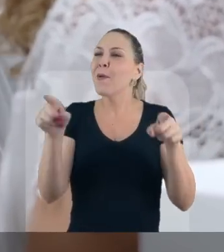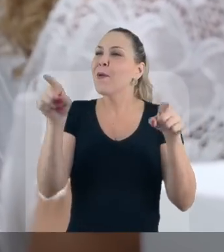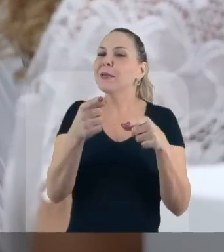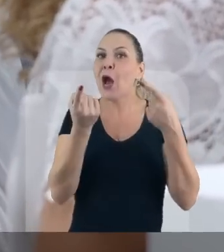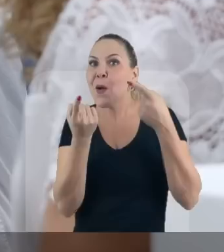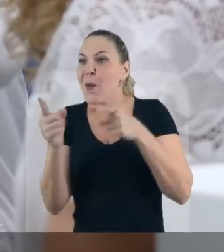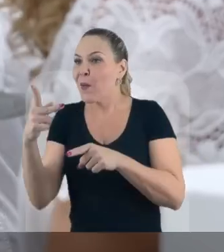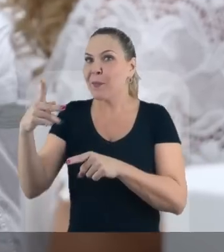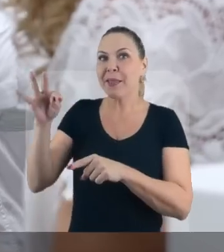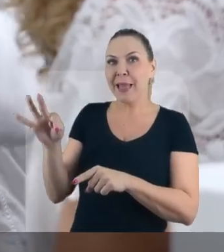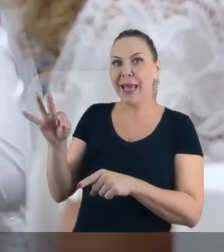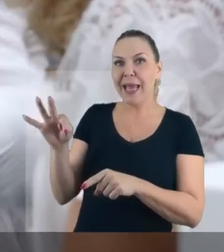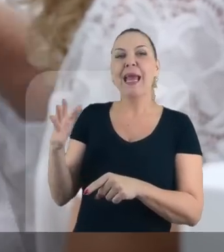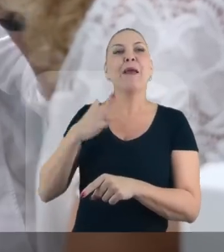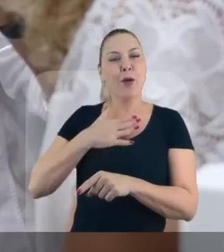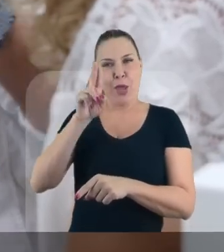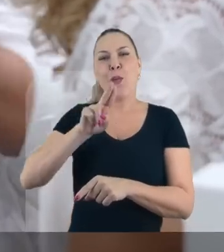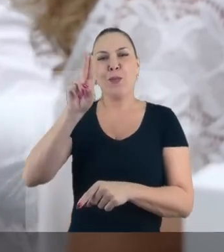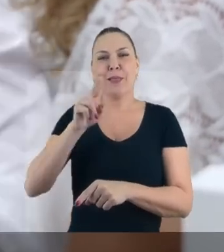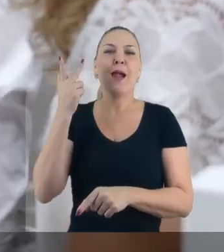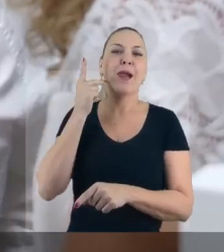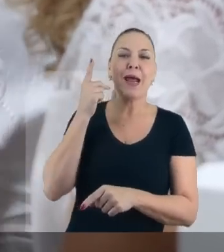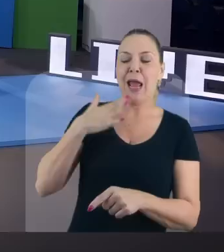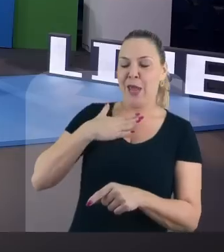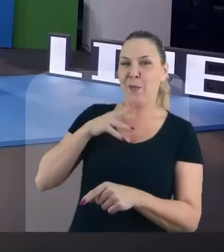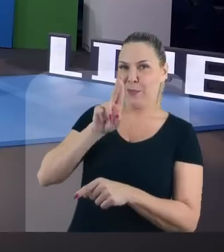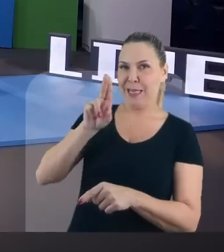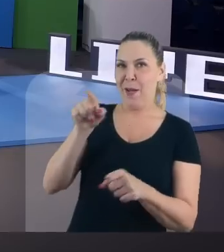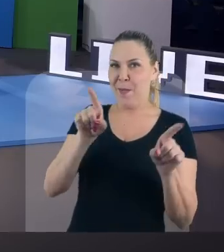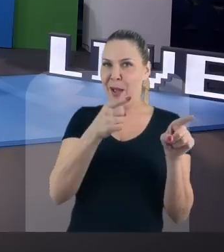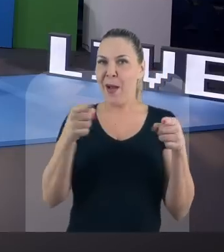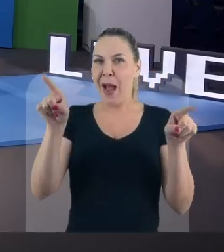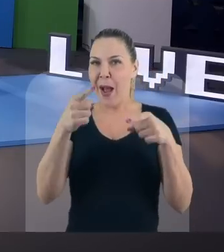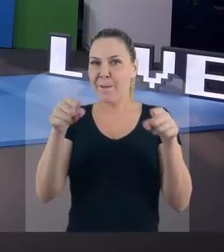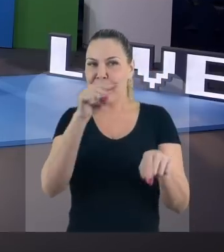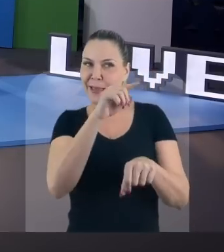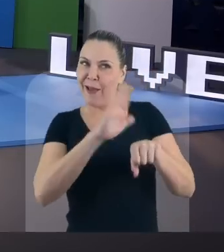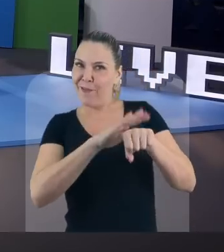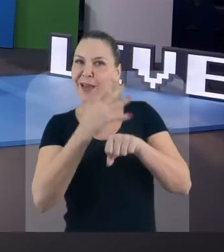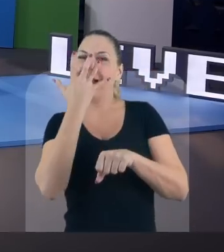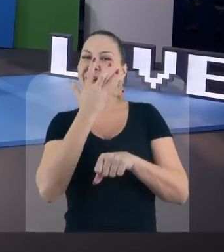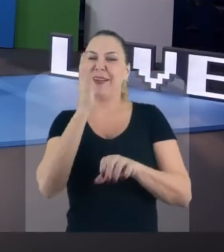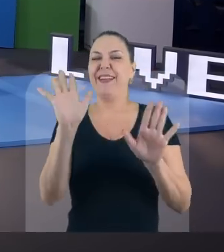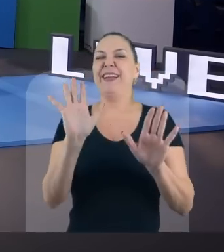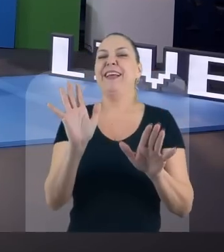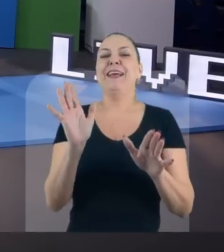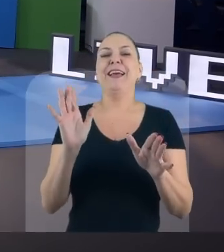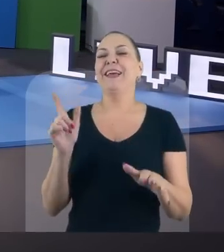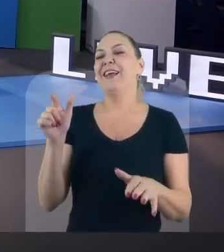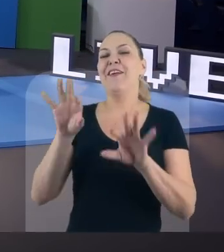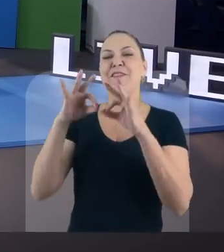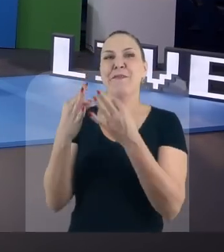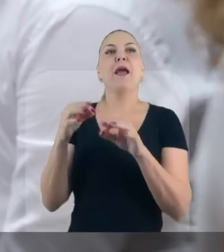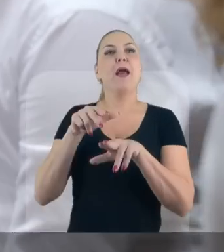virou jingle de pré-campanha de muita gente, eu usei no Ceará. Né, tá aqui ele Thiago cantava. Medina. Não é parente do surfista não,